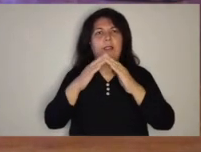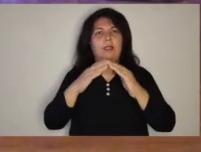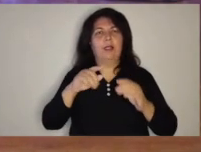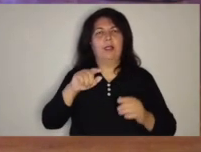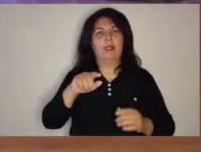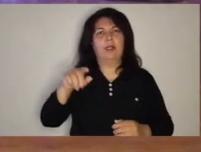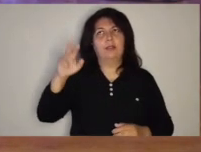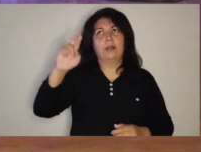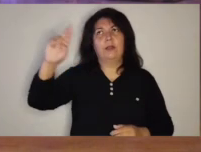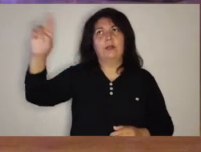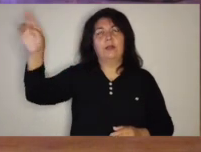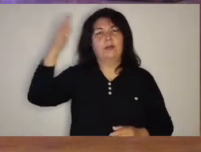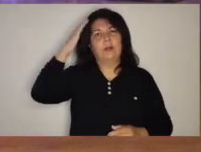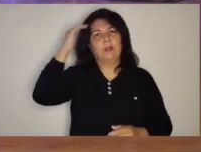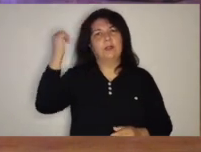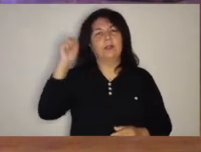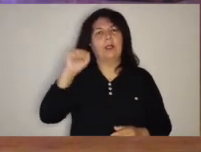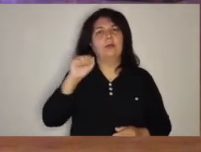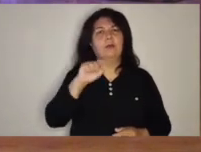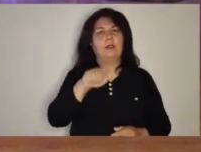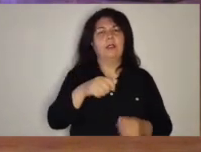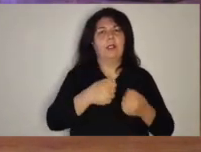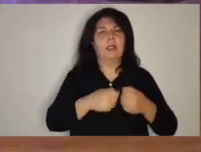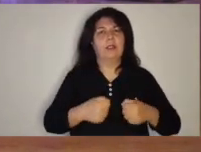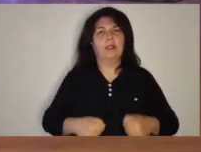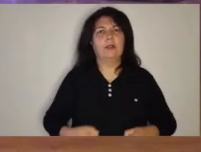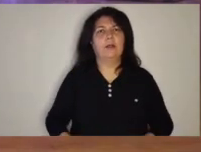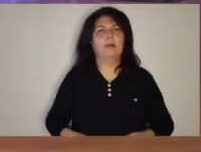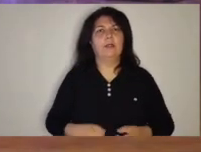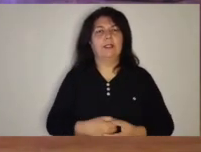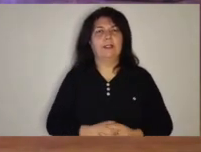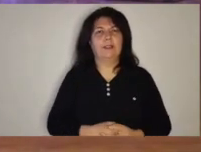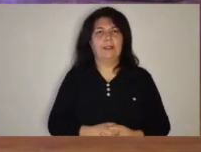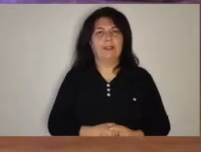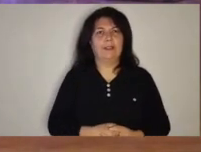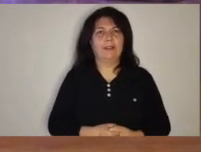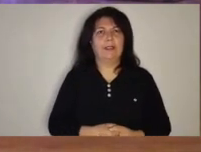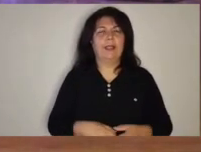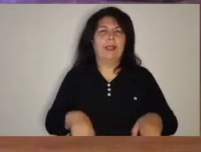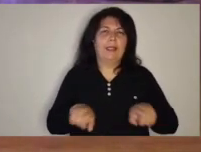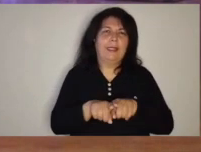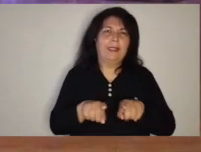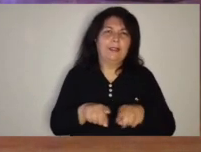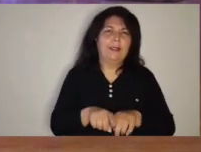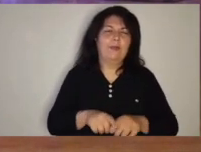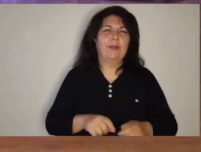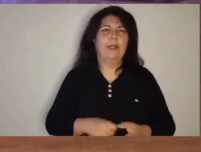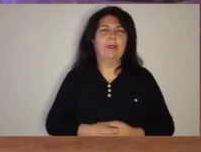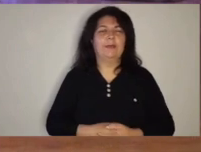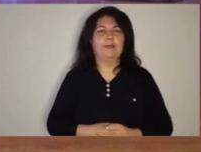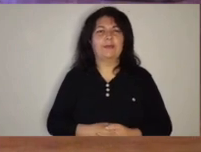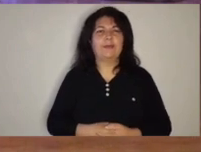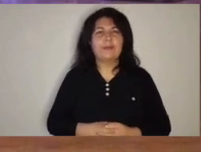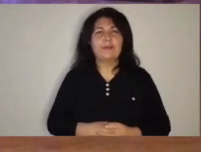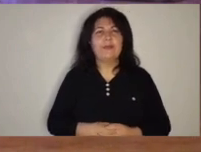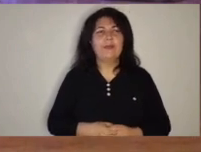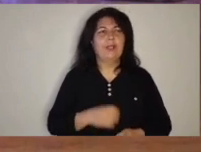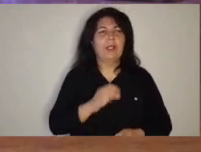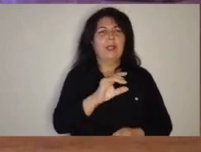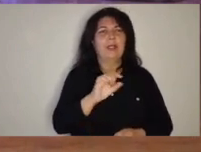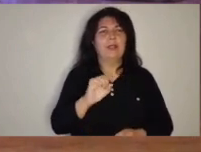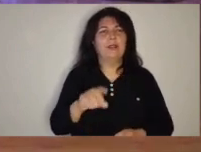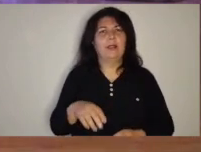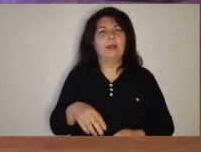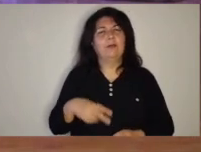dessa casa, Senhor. Em nome de Jesus, o Senhor sabe o que eles precisam, o que eles necessitam. E também, Senhor,